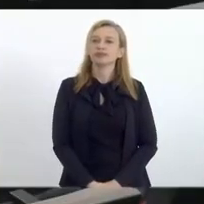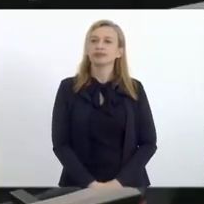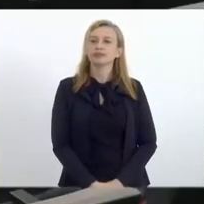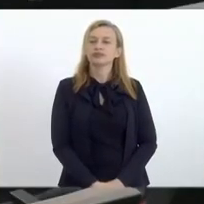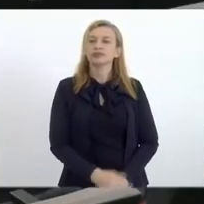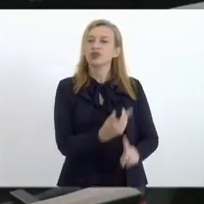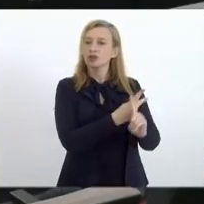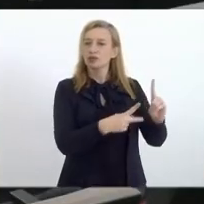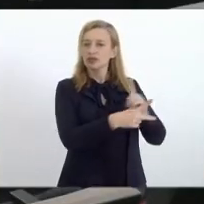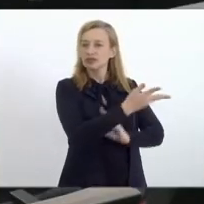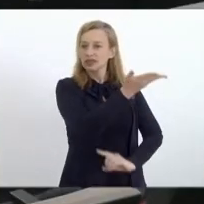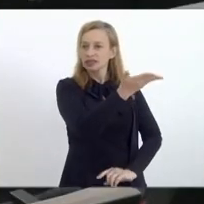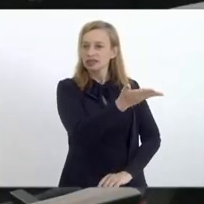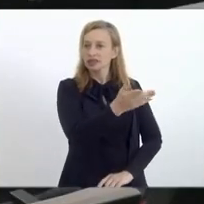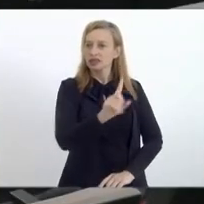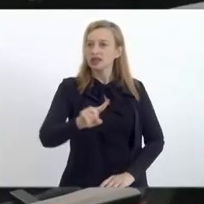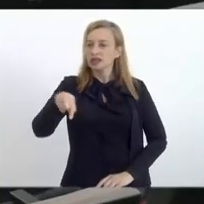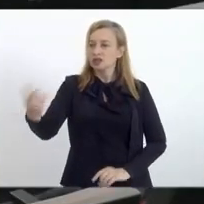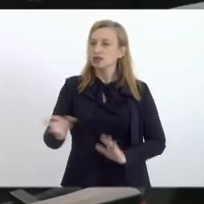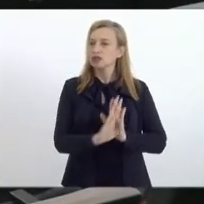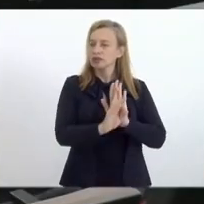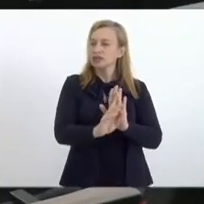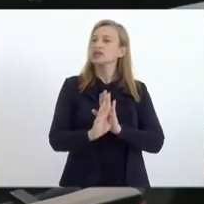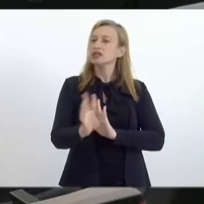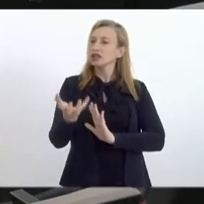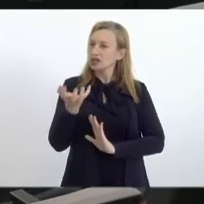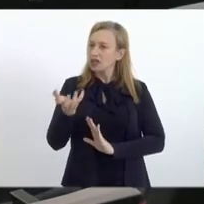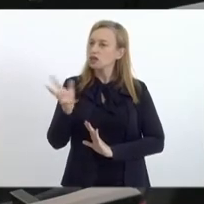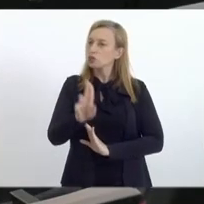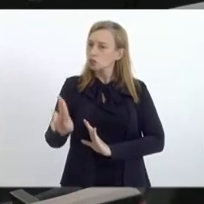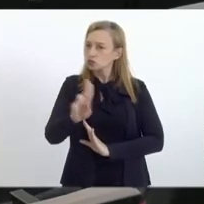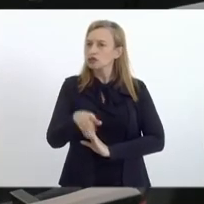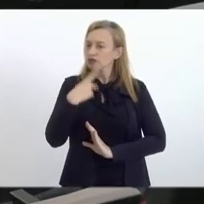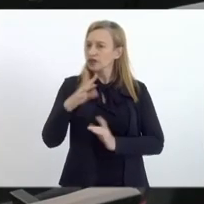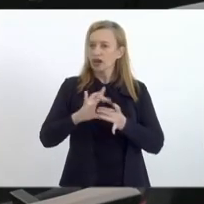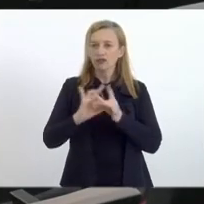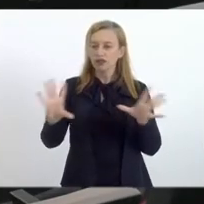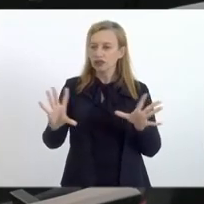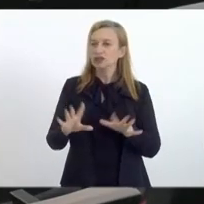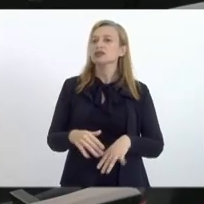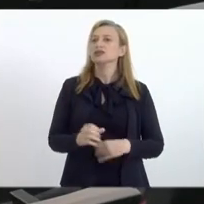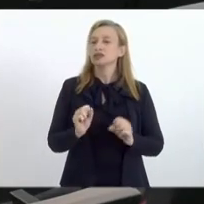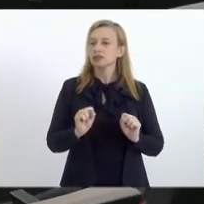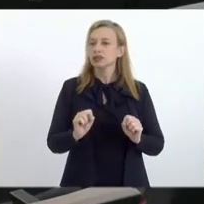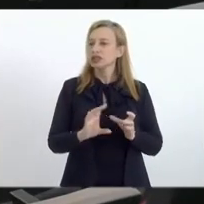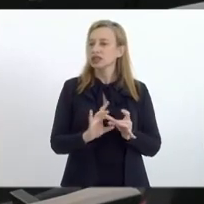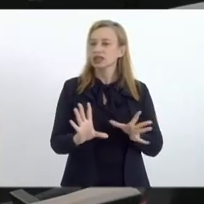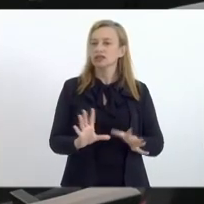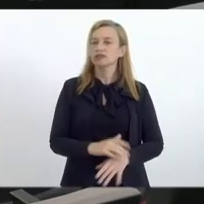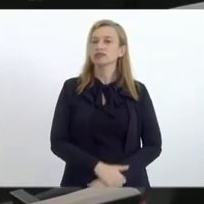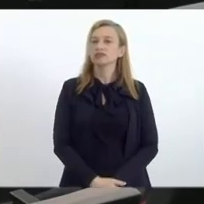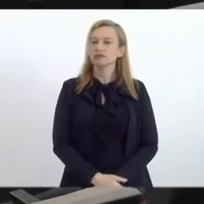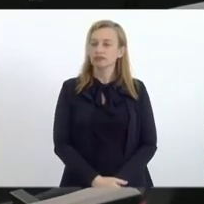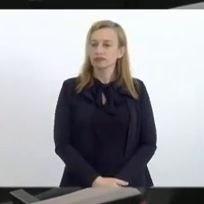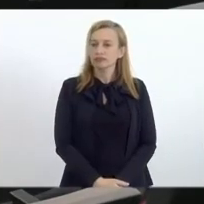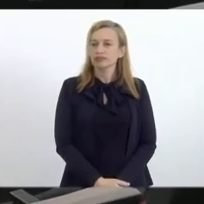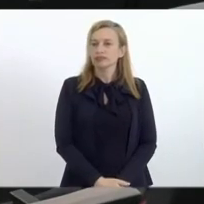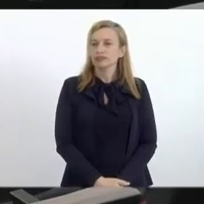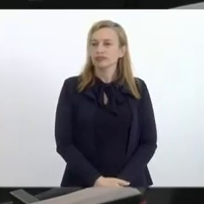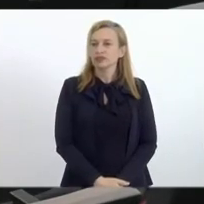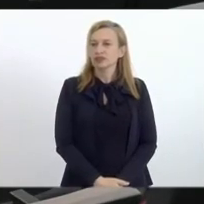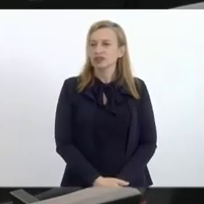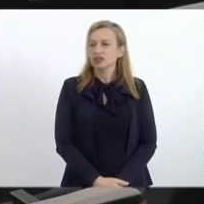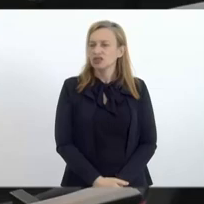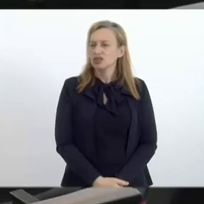passar para o Rio Previdência. E as demais representações também queiram fazer uso da palavra, fiquem à vontade e a palavra será concedida. Tem